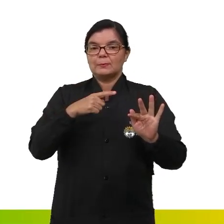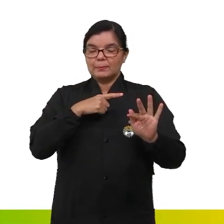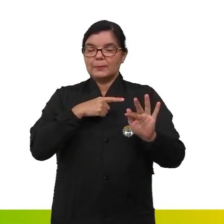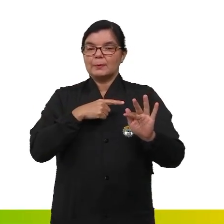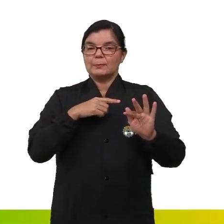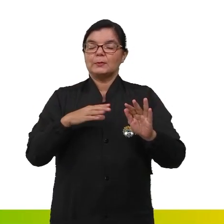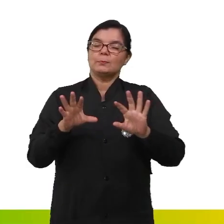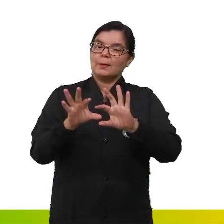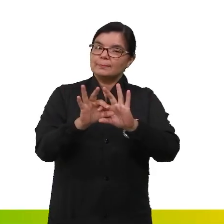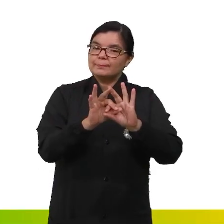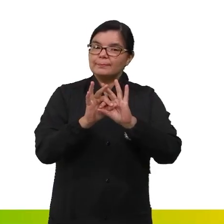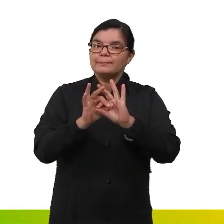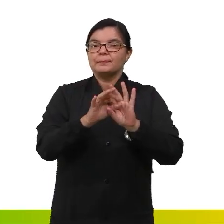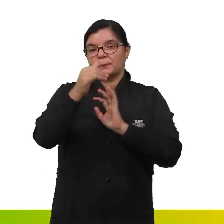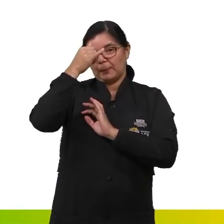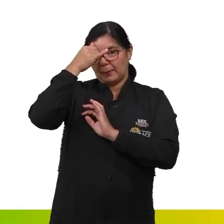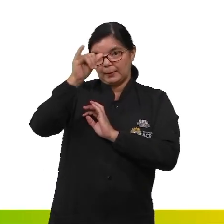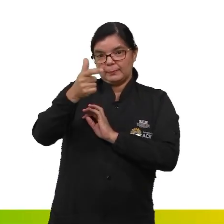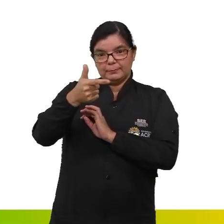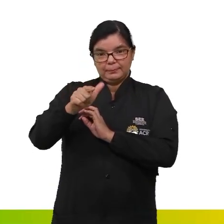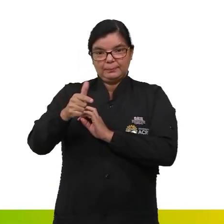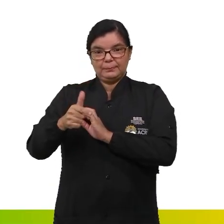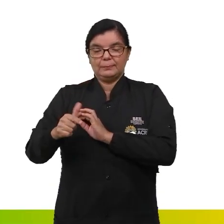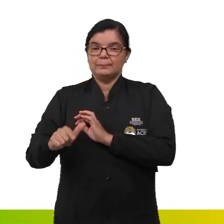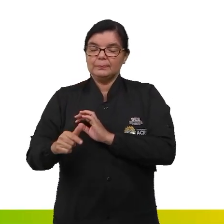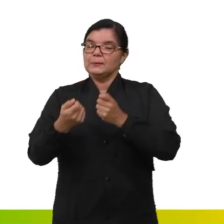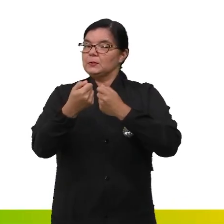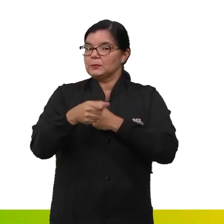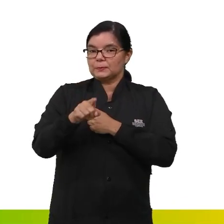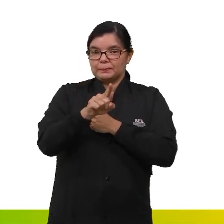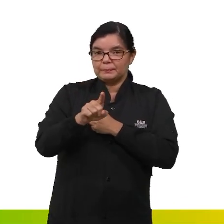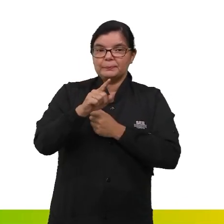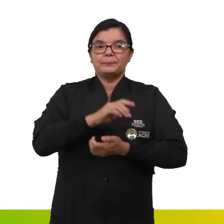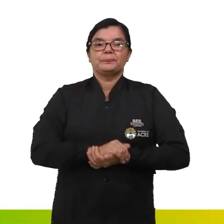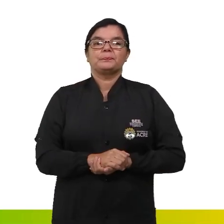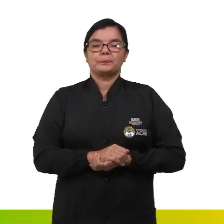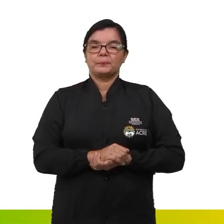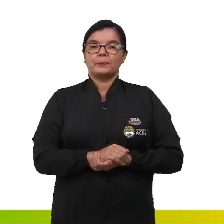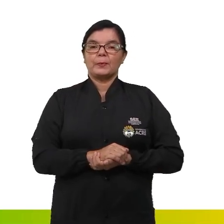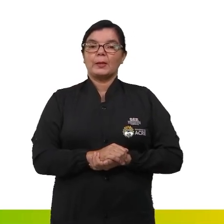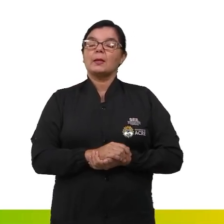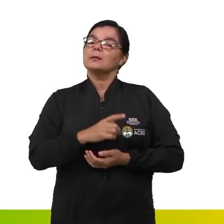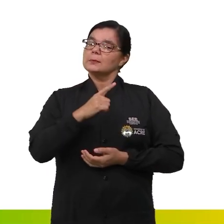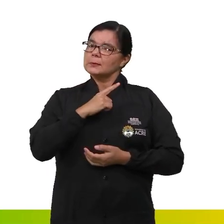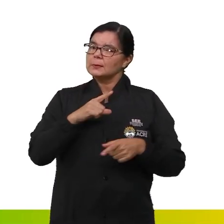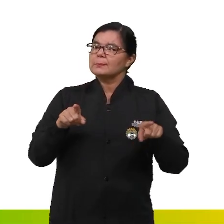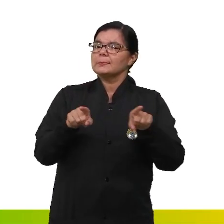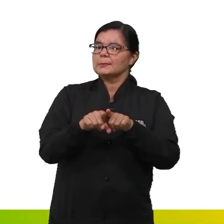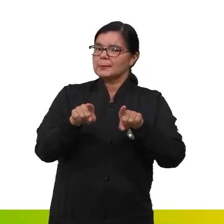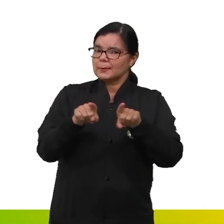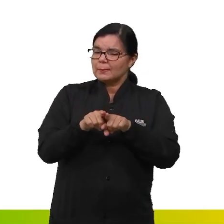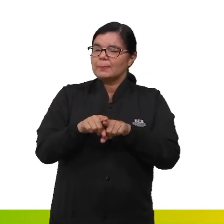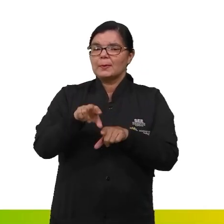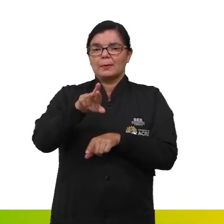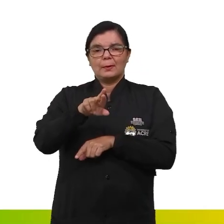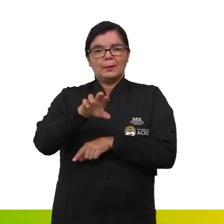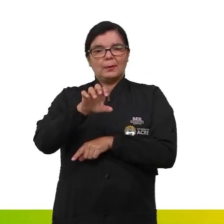essa harmonia e evitar essa repetição desnecessária, tá? E aí eu tenho ainda